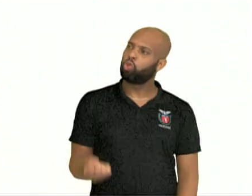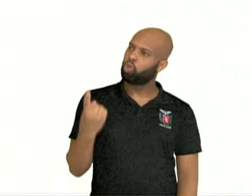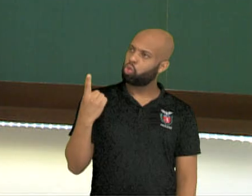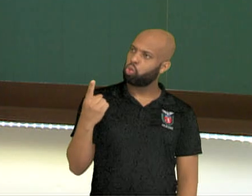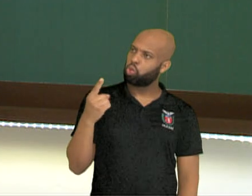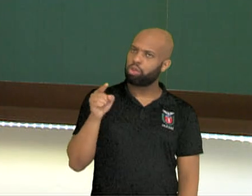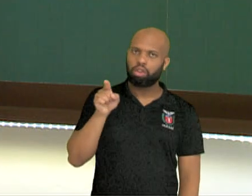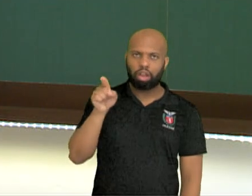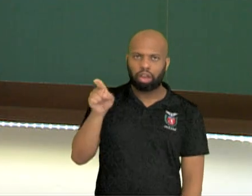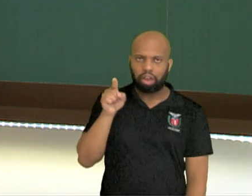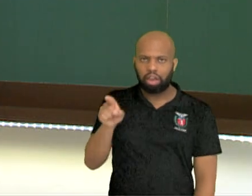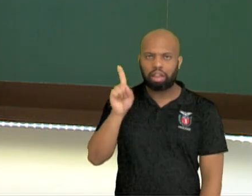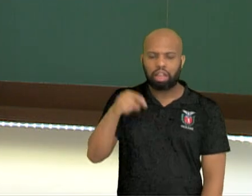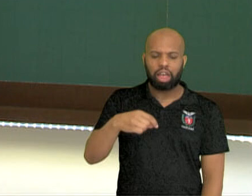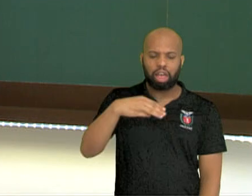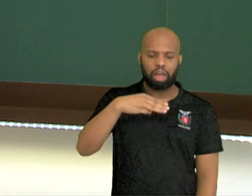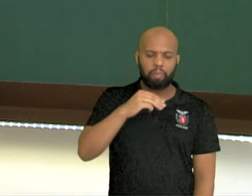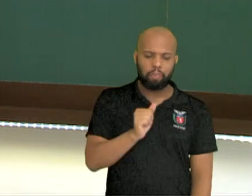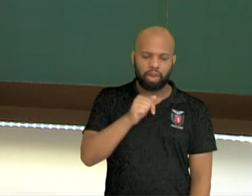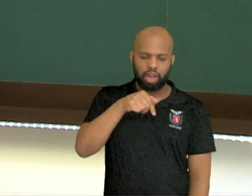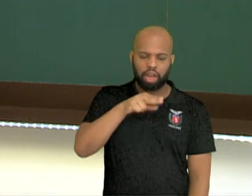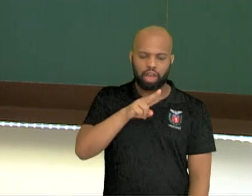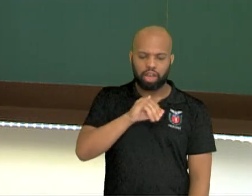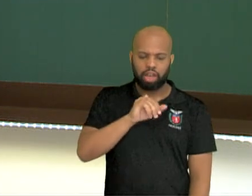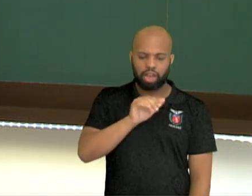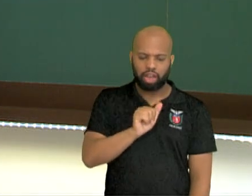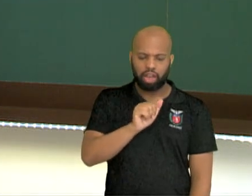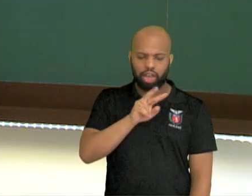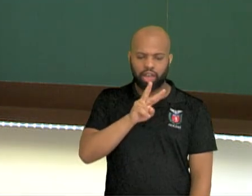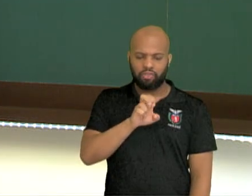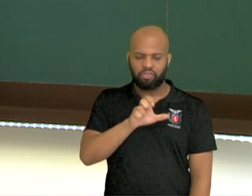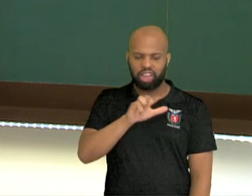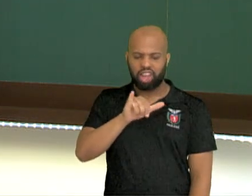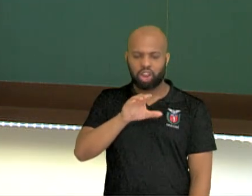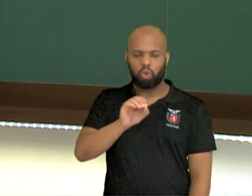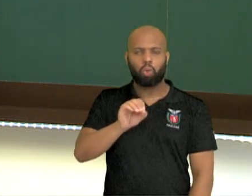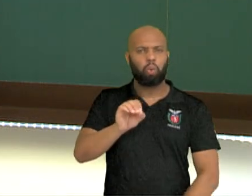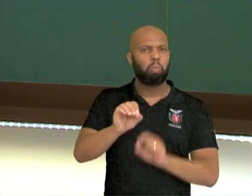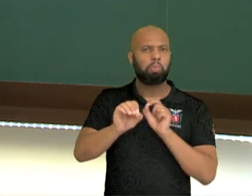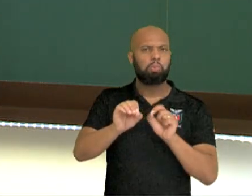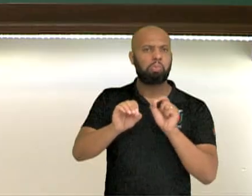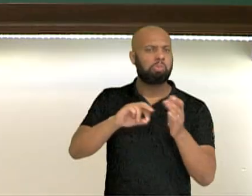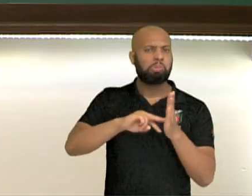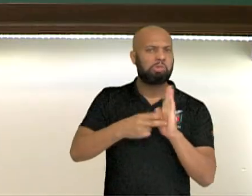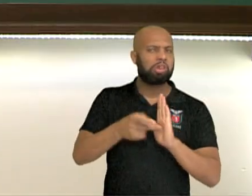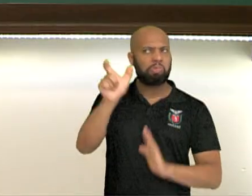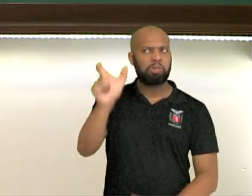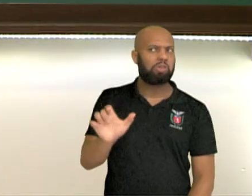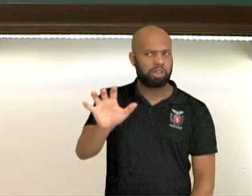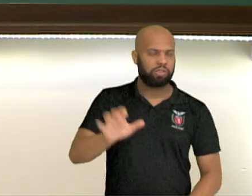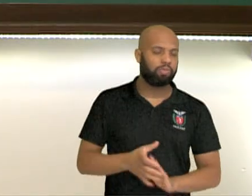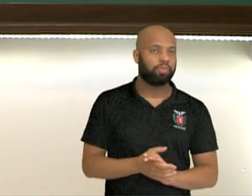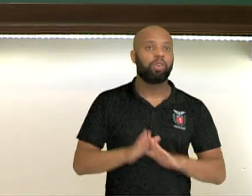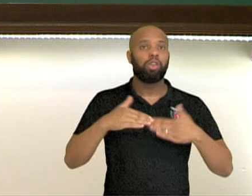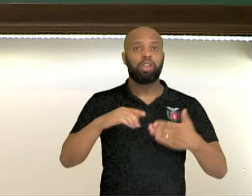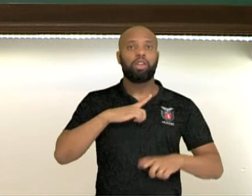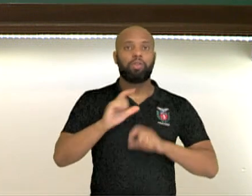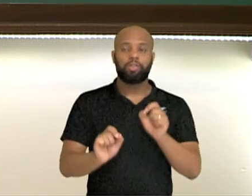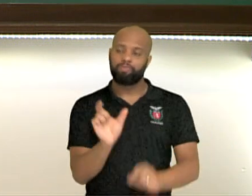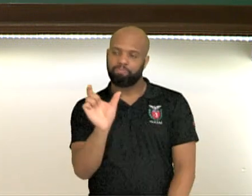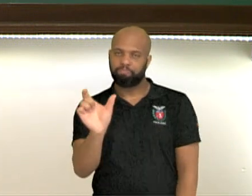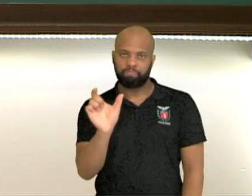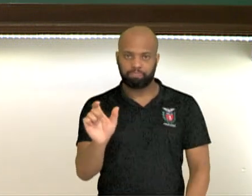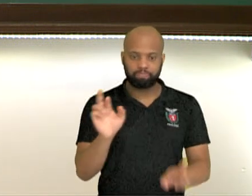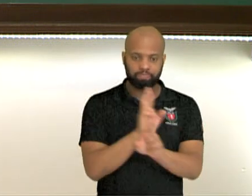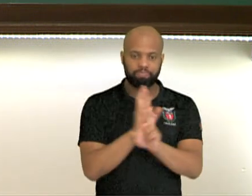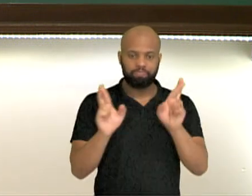pessoa é maquiavélica. O que significa ser maquiavélico? Muitas vezes temos o termo maquiavélico como